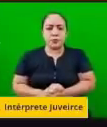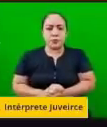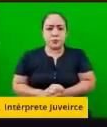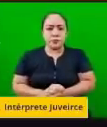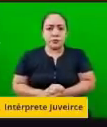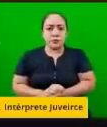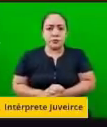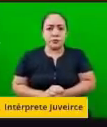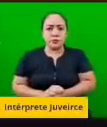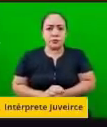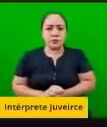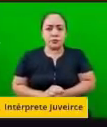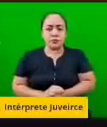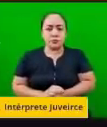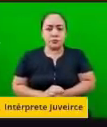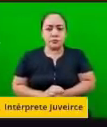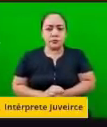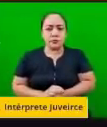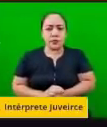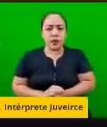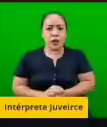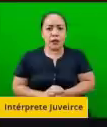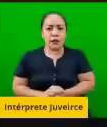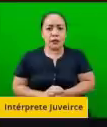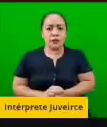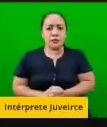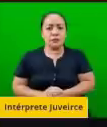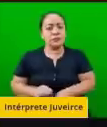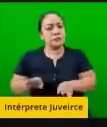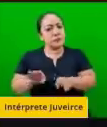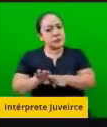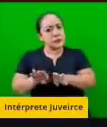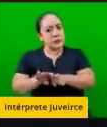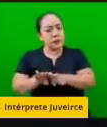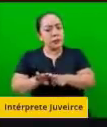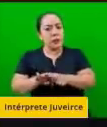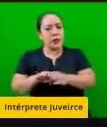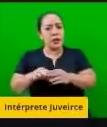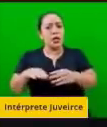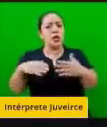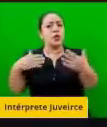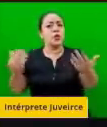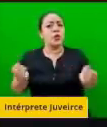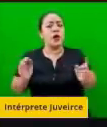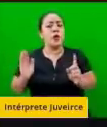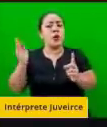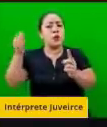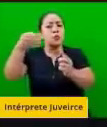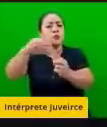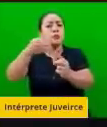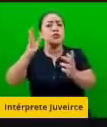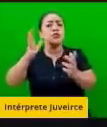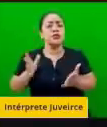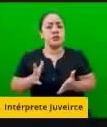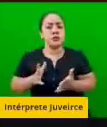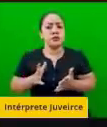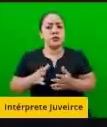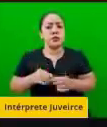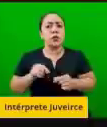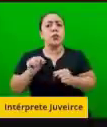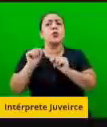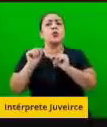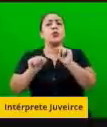Para isso, a gente precisa também colocar qual é o nosso objetivo, o que nós pretendemos com essa atividade.